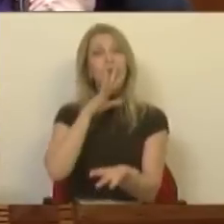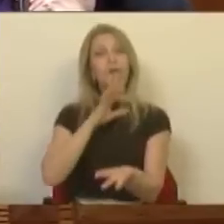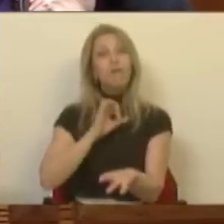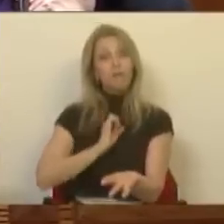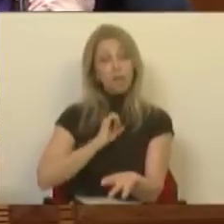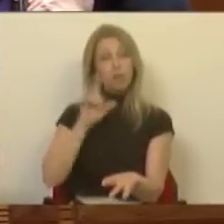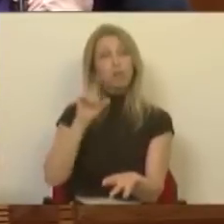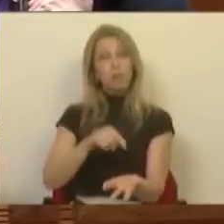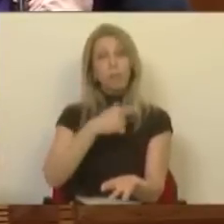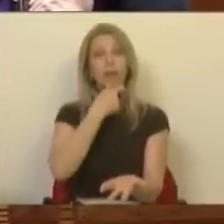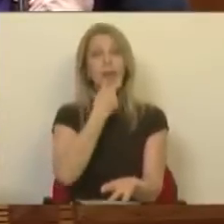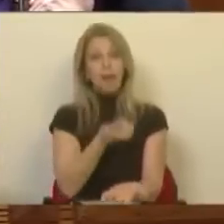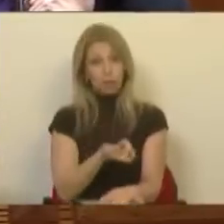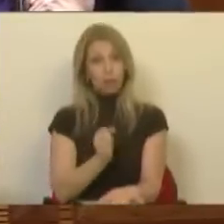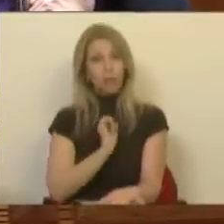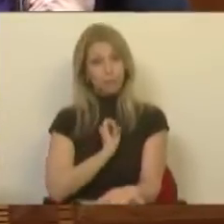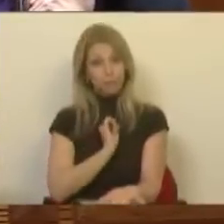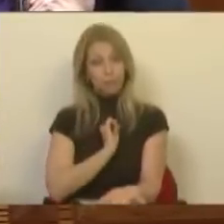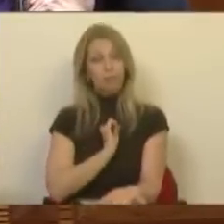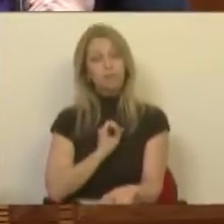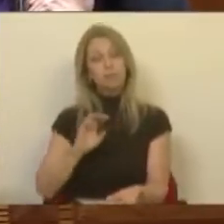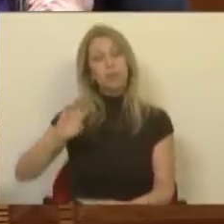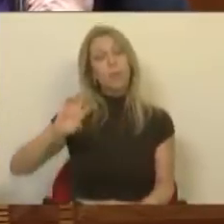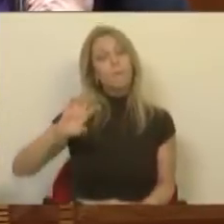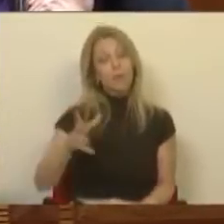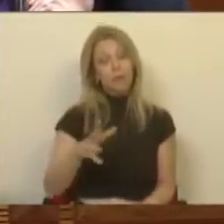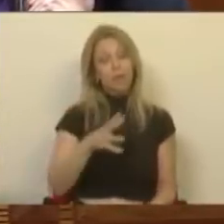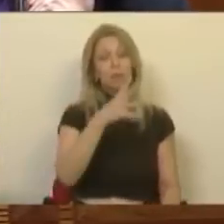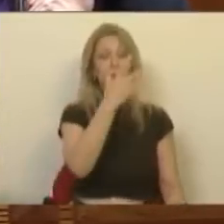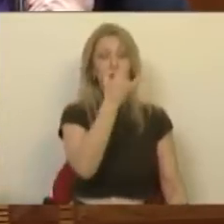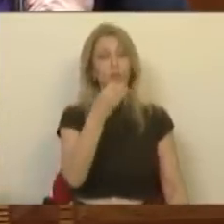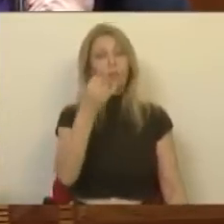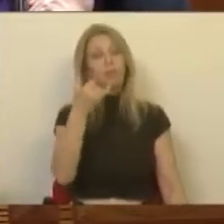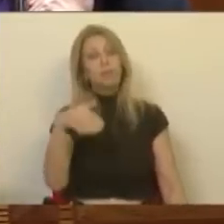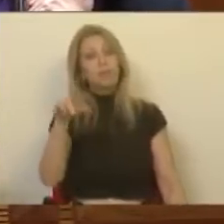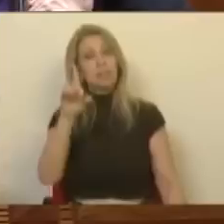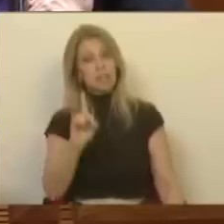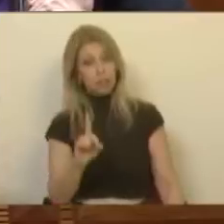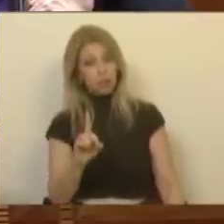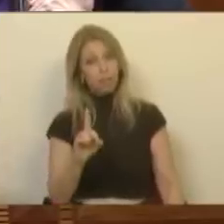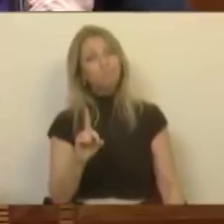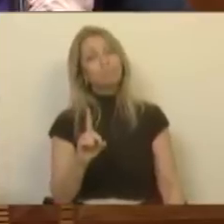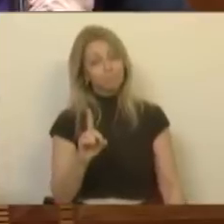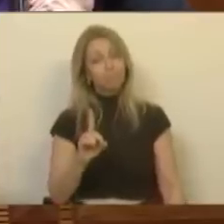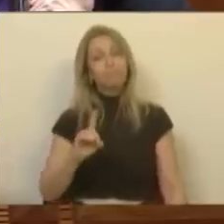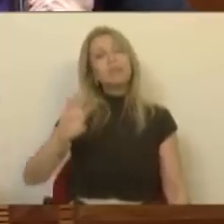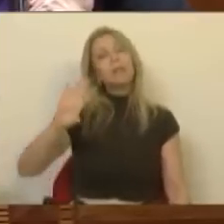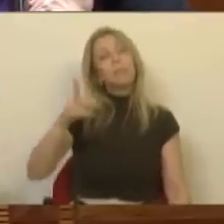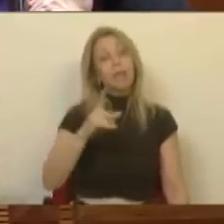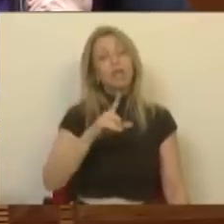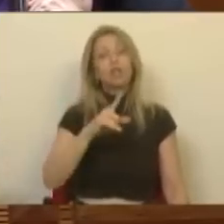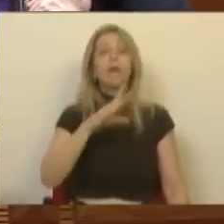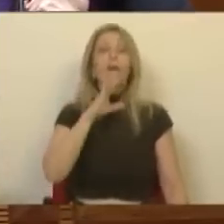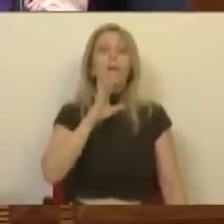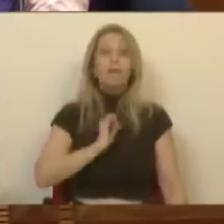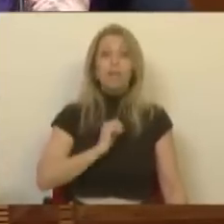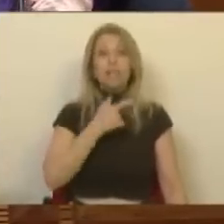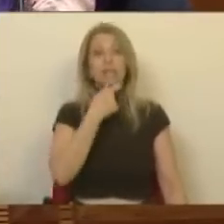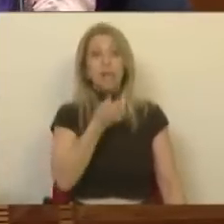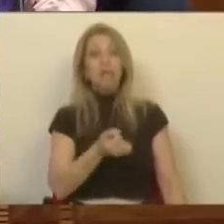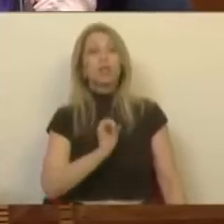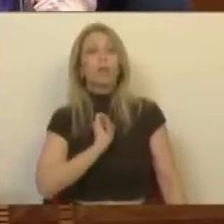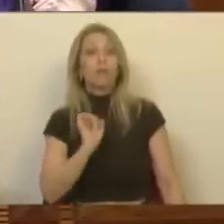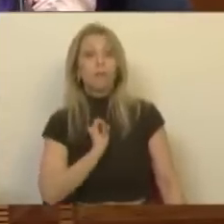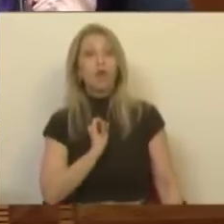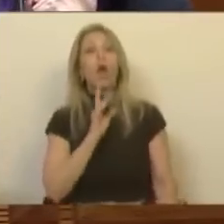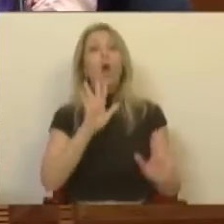netos é o país em 2026 e o país que os meus filhos e netos possam continuar